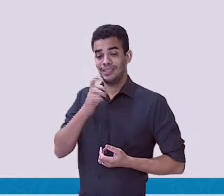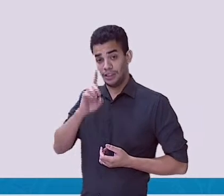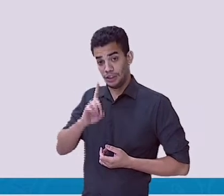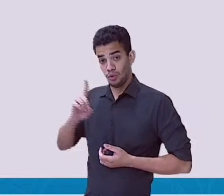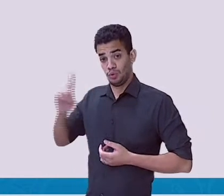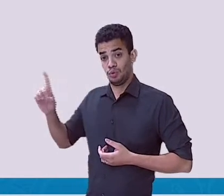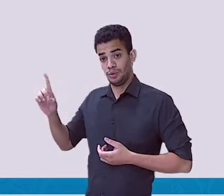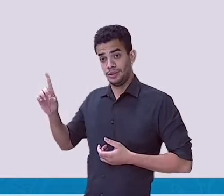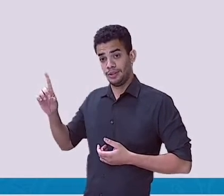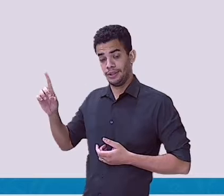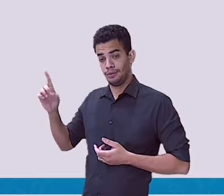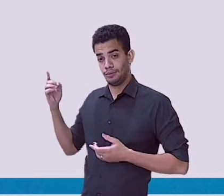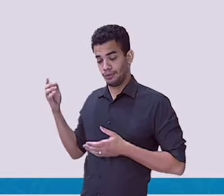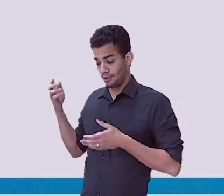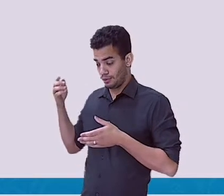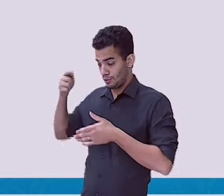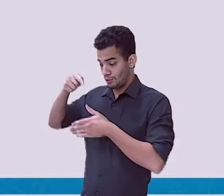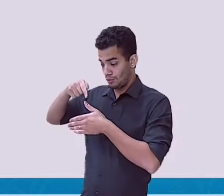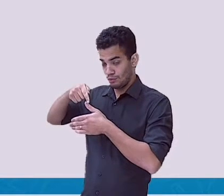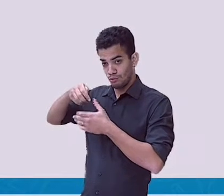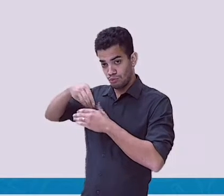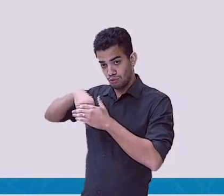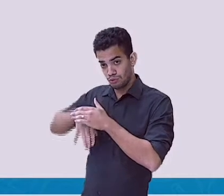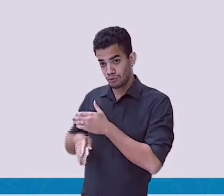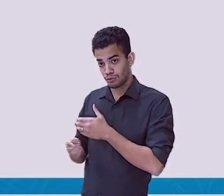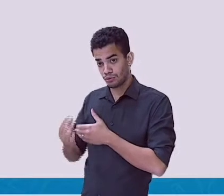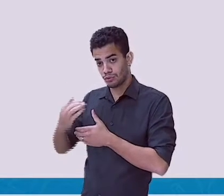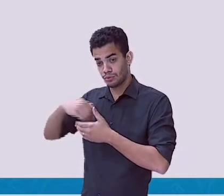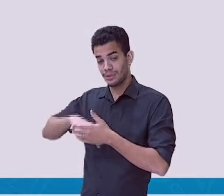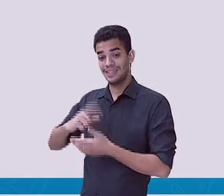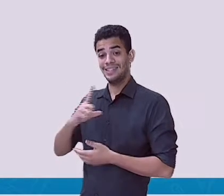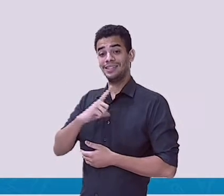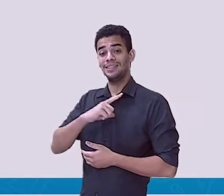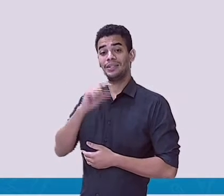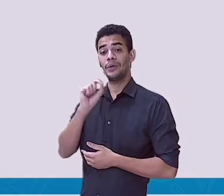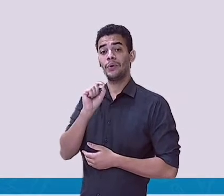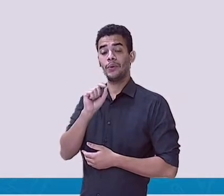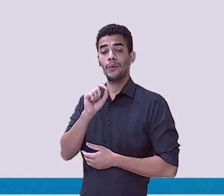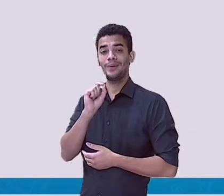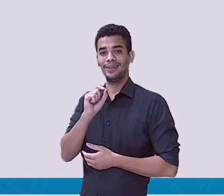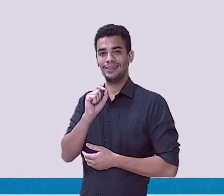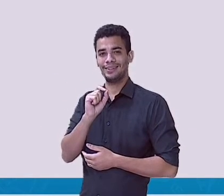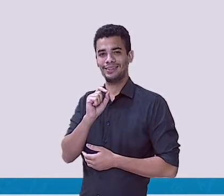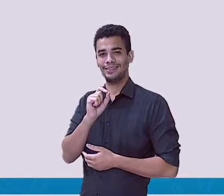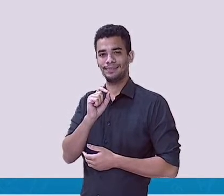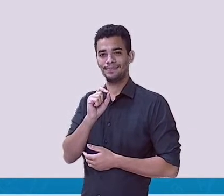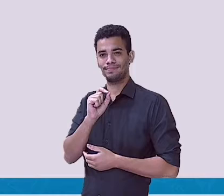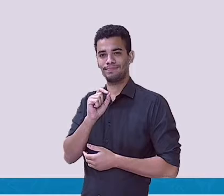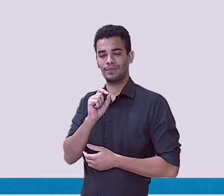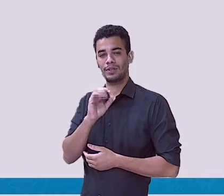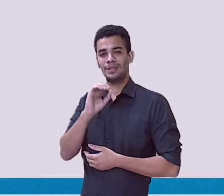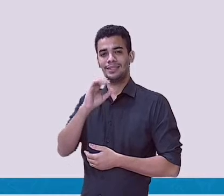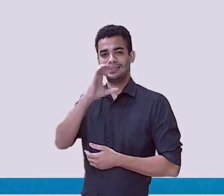é rico em gás carbônico. Então, com o pulsar, ele